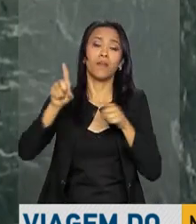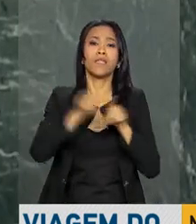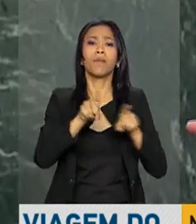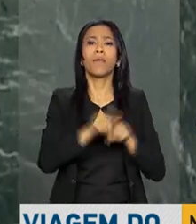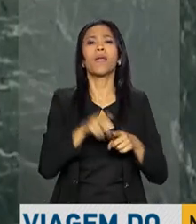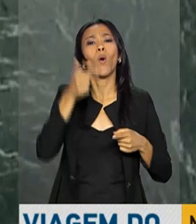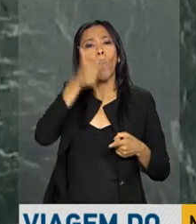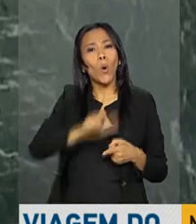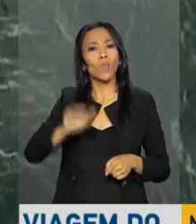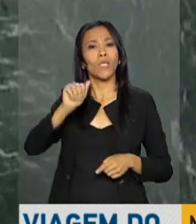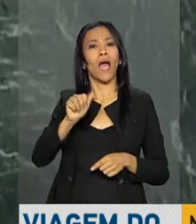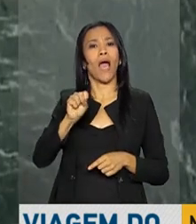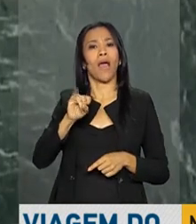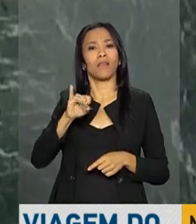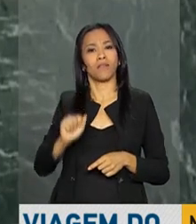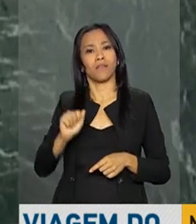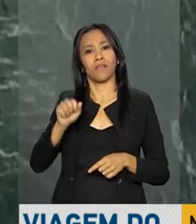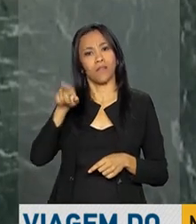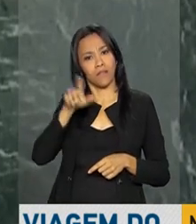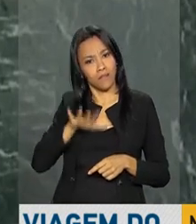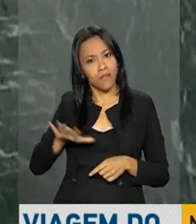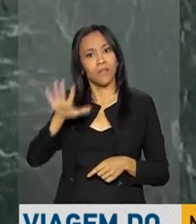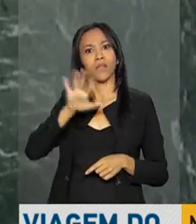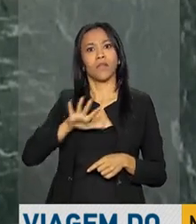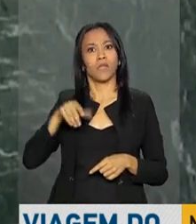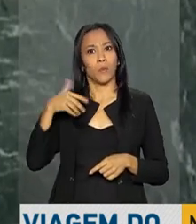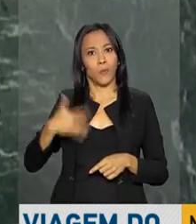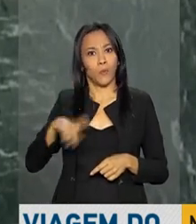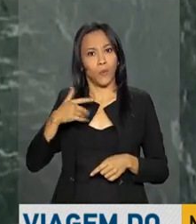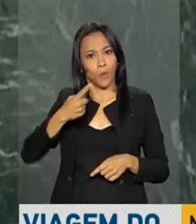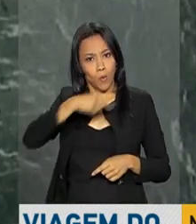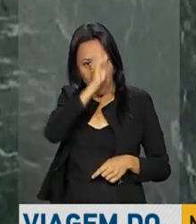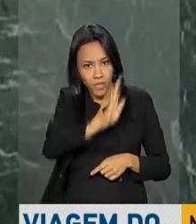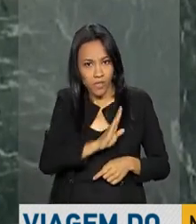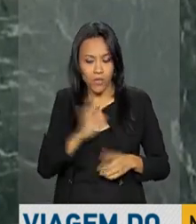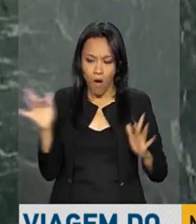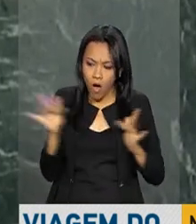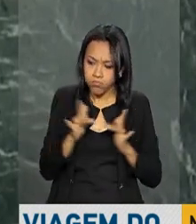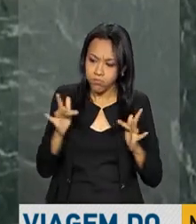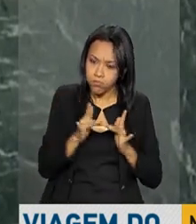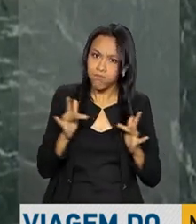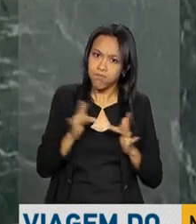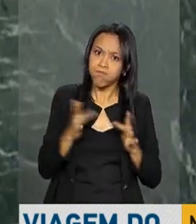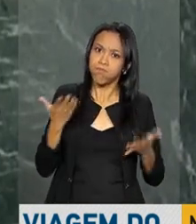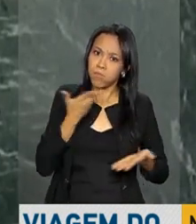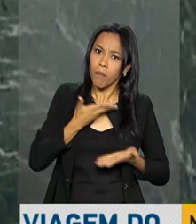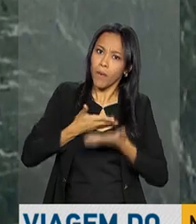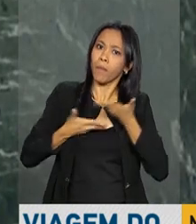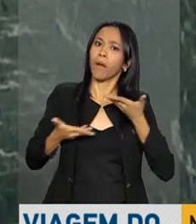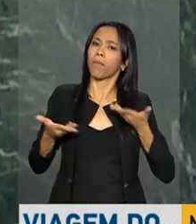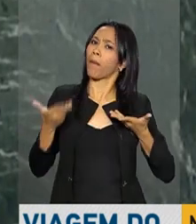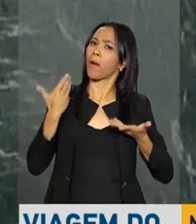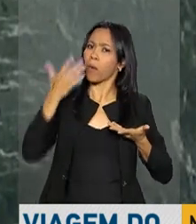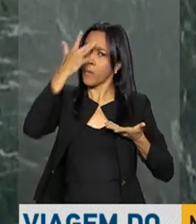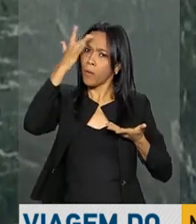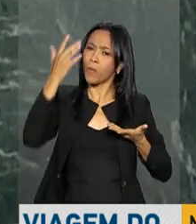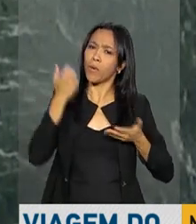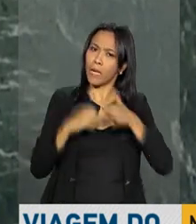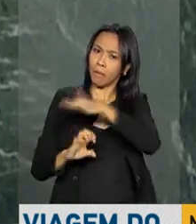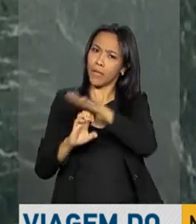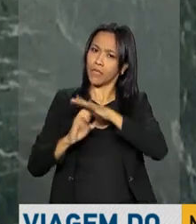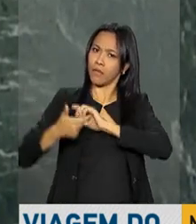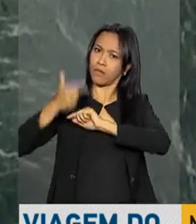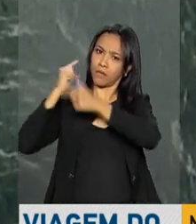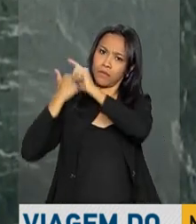polo mais dinâmico da economia global, intensificamos nossas relações com parceiros tradicionais e